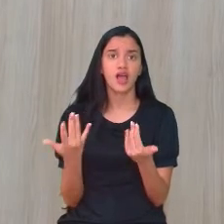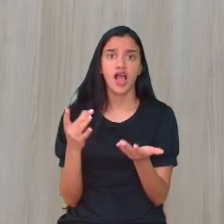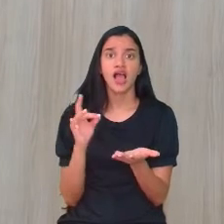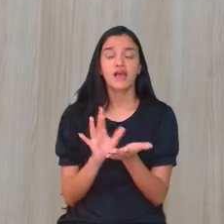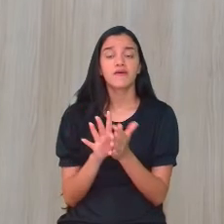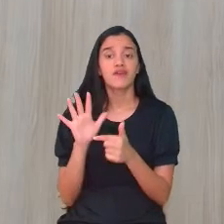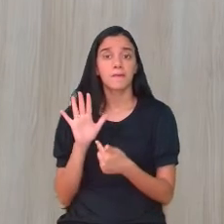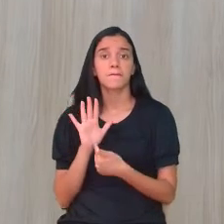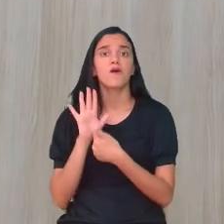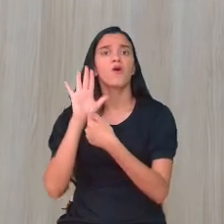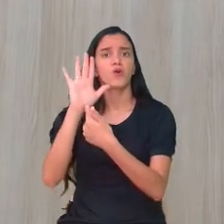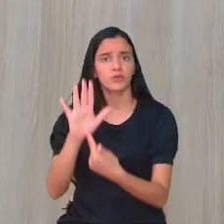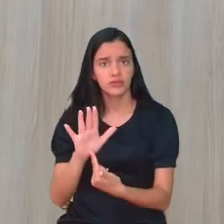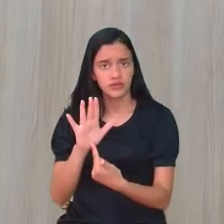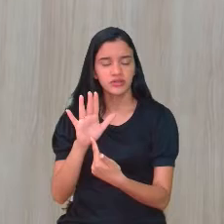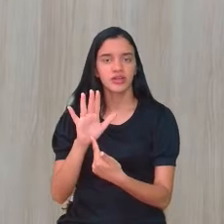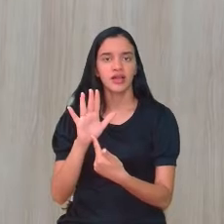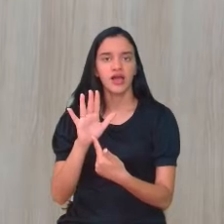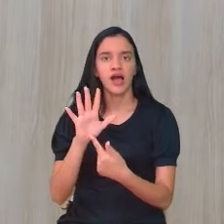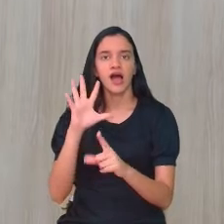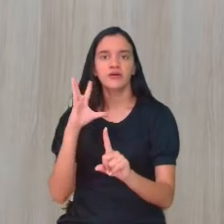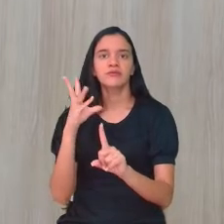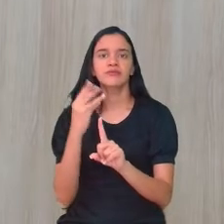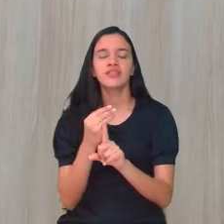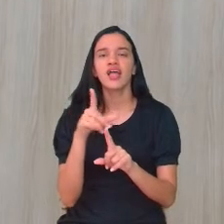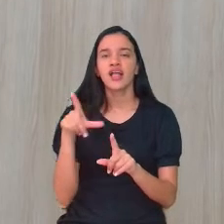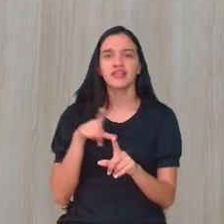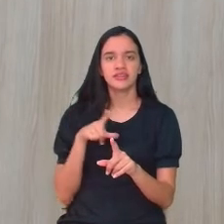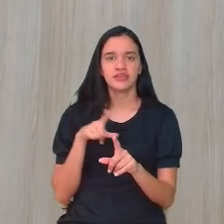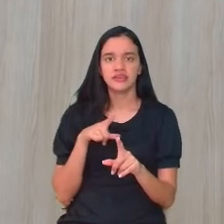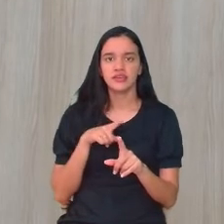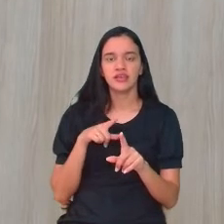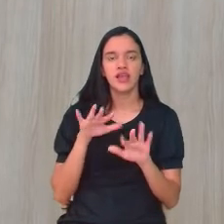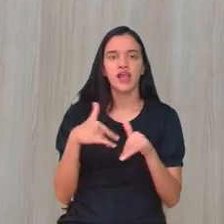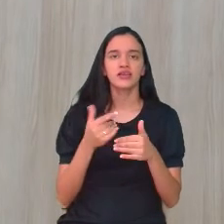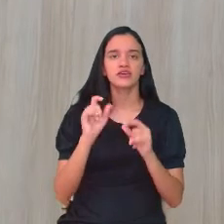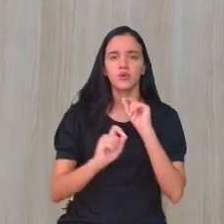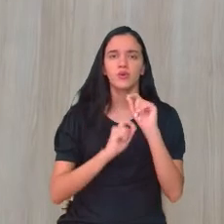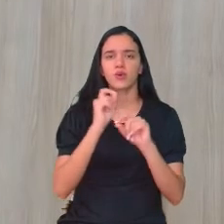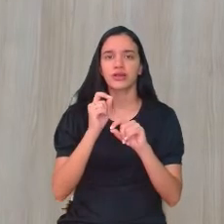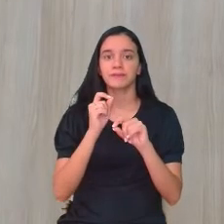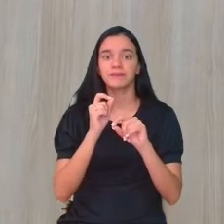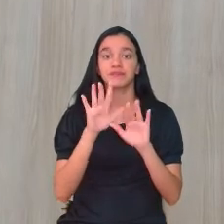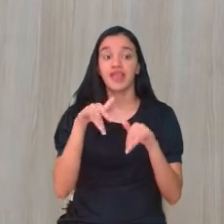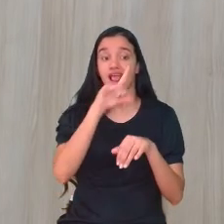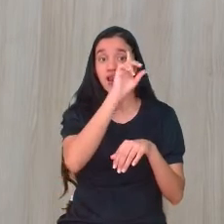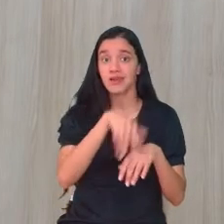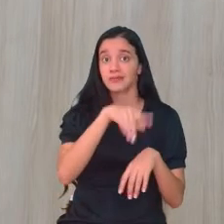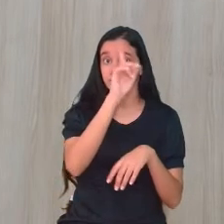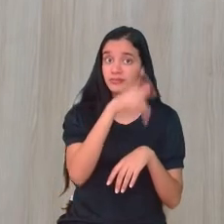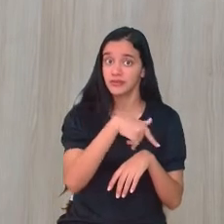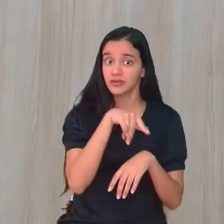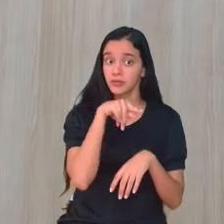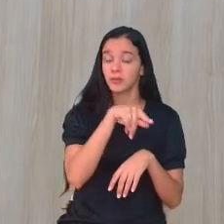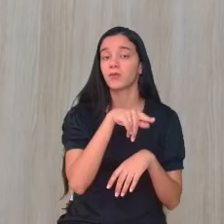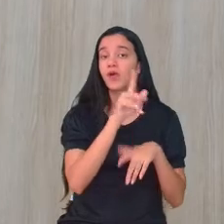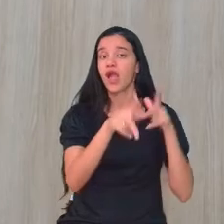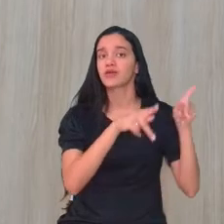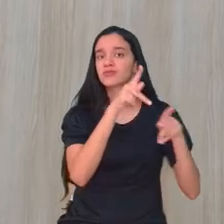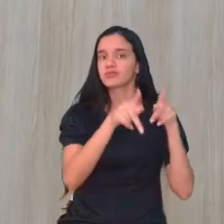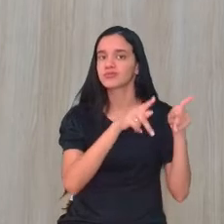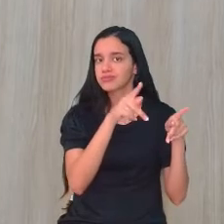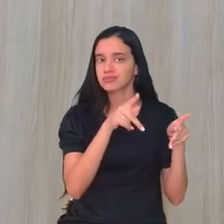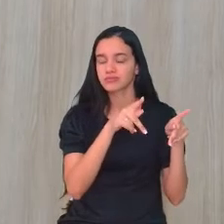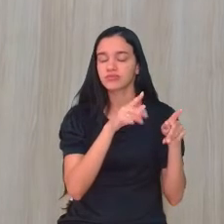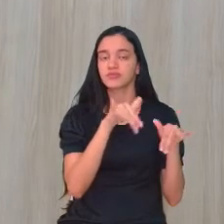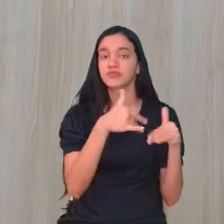realidade por meio da arte, né? Então eles tinham que castrar tudo aquilo ali, porque aquilo ali se torna inimigo, no caso